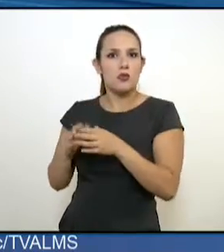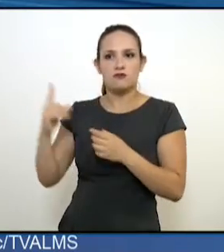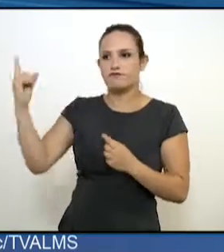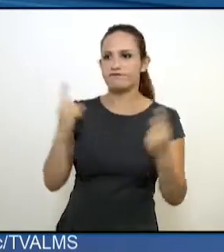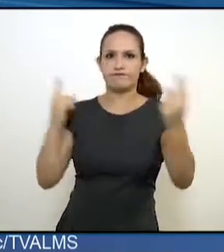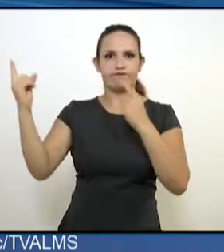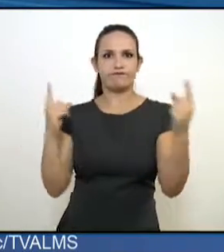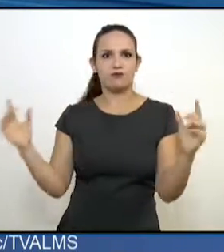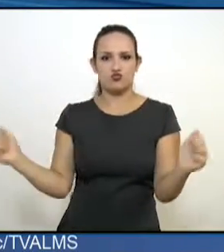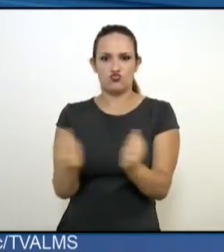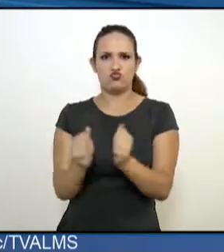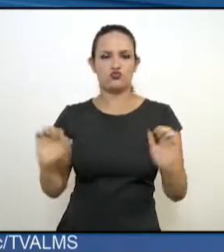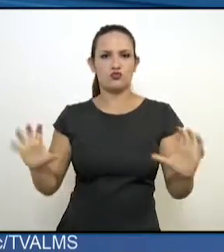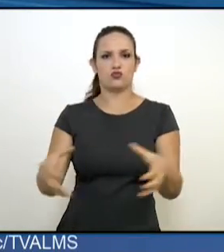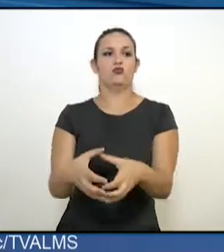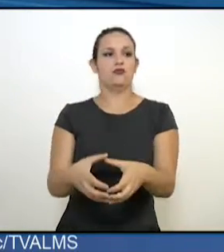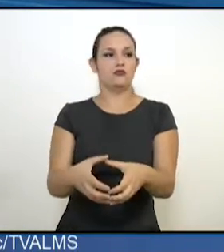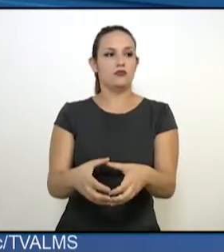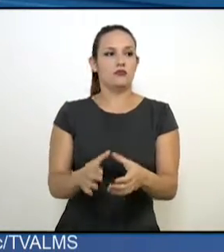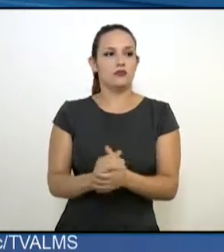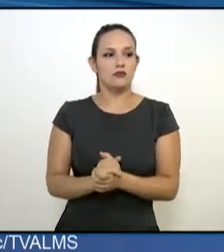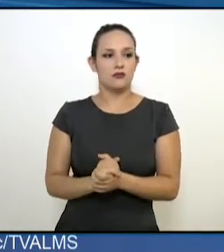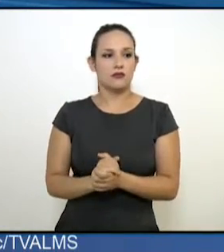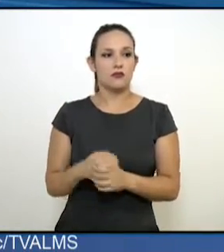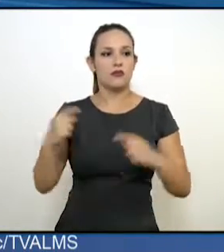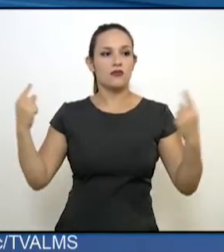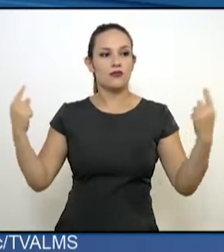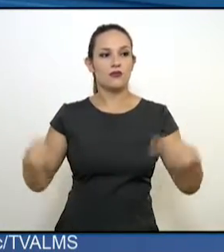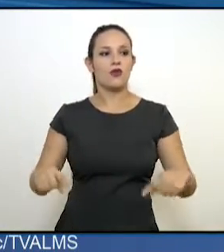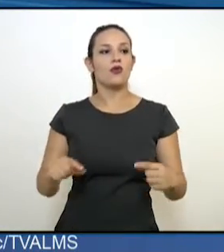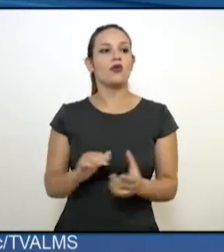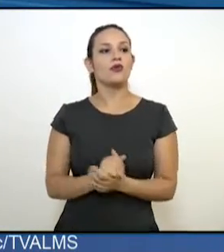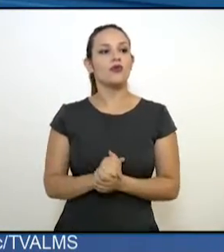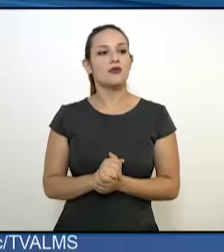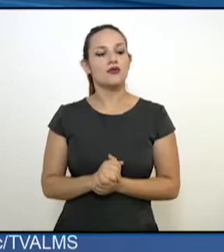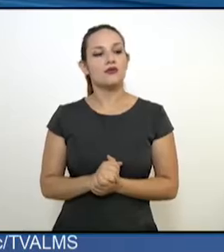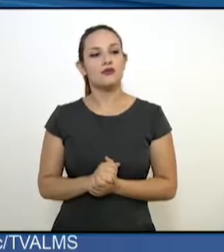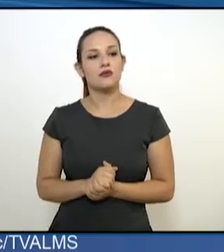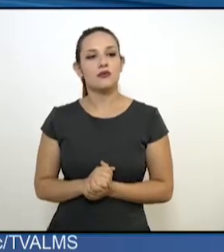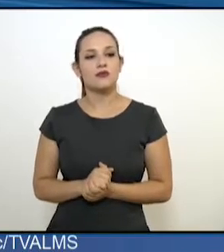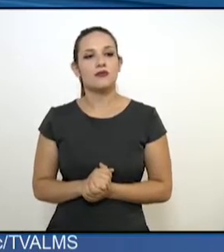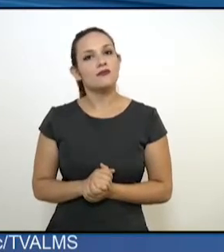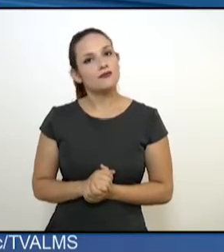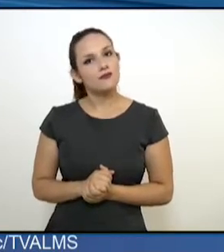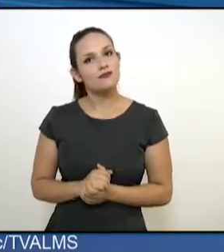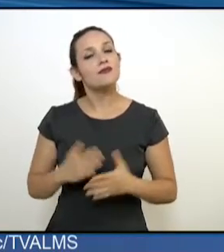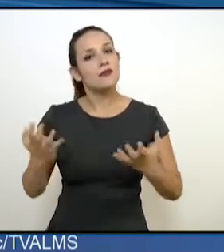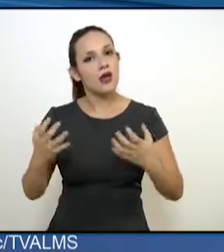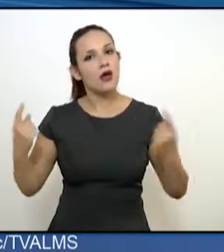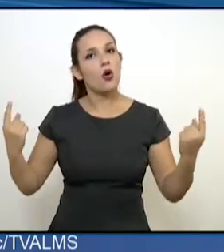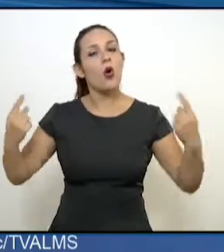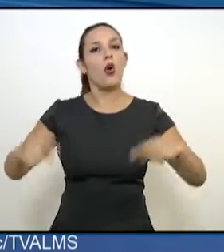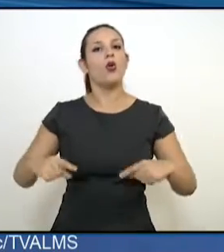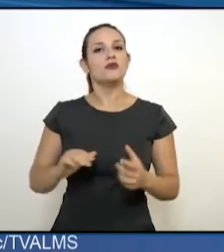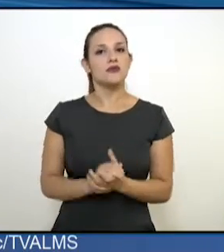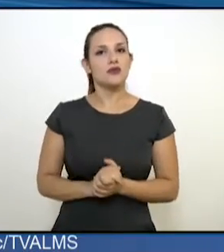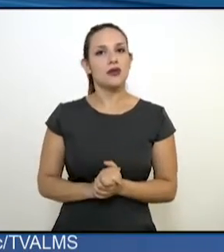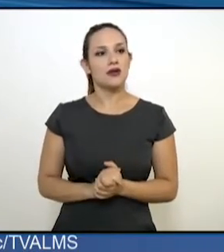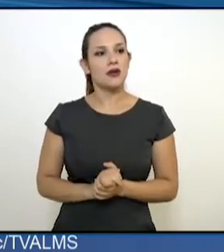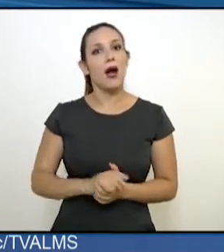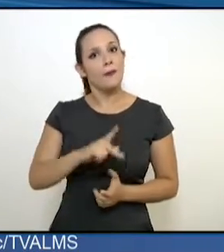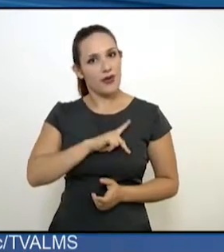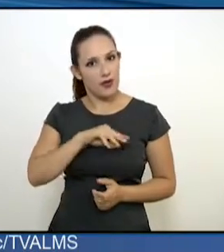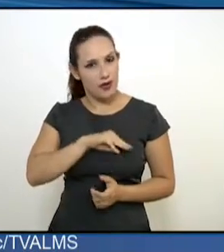país. Para quê? Para combater, de que maneira? O Exército Brasileiro, as forças de segurança dos